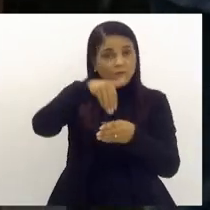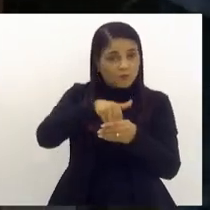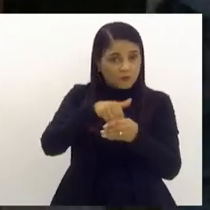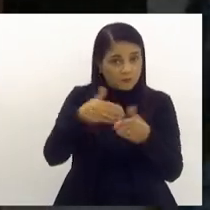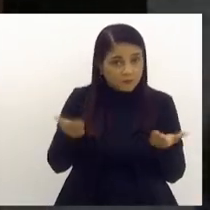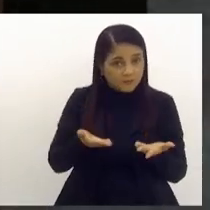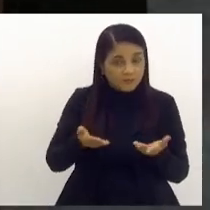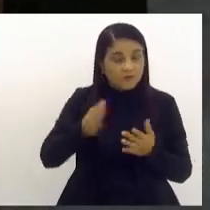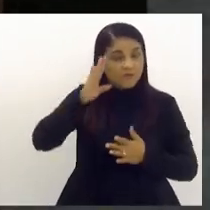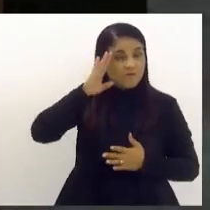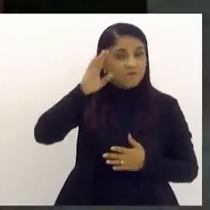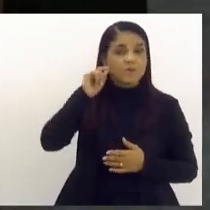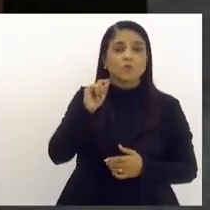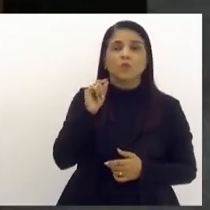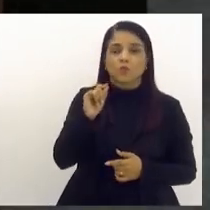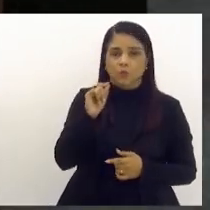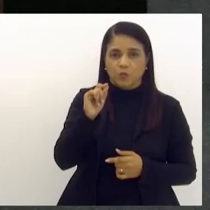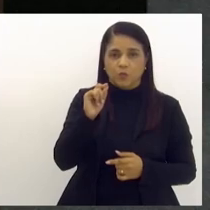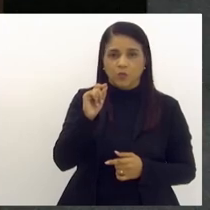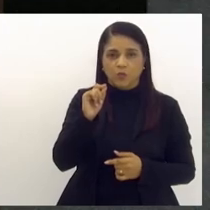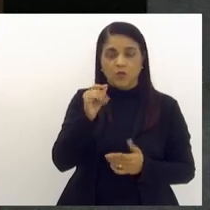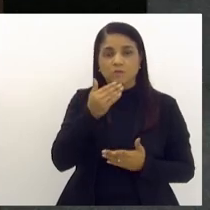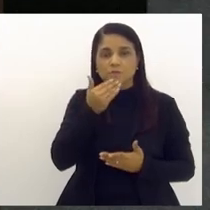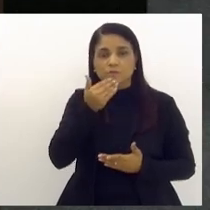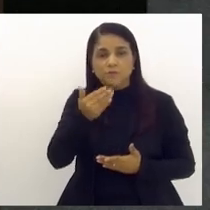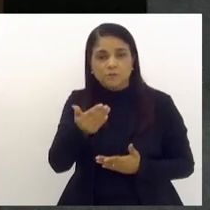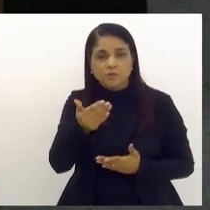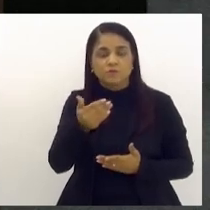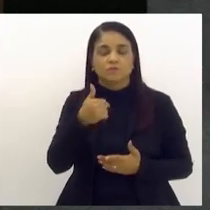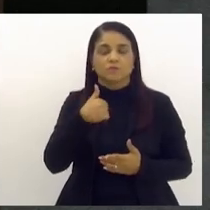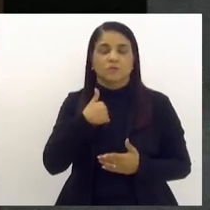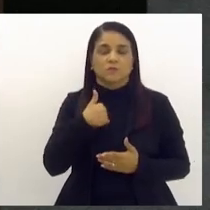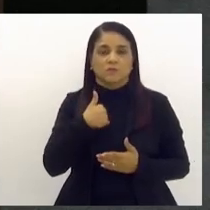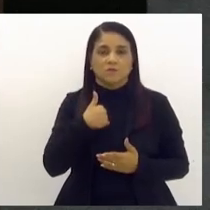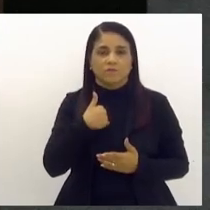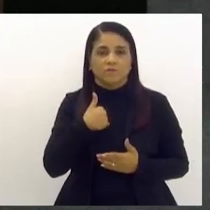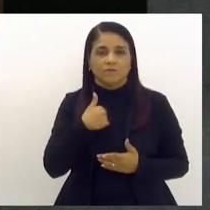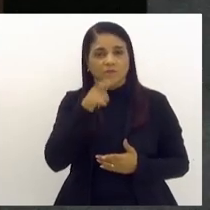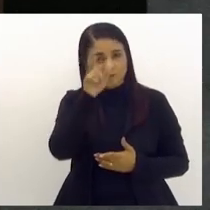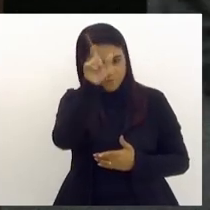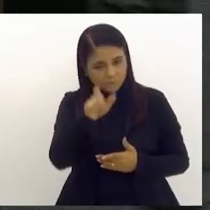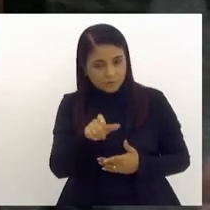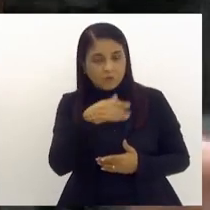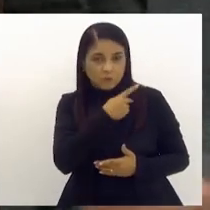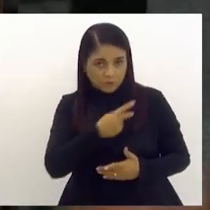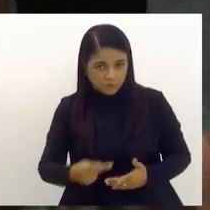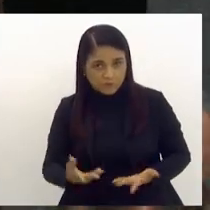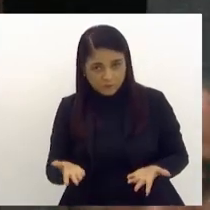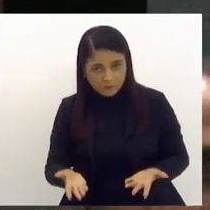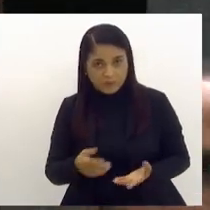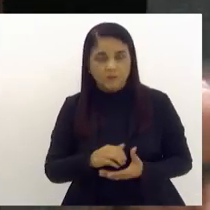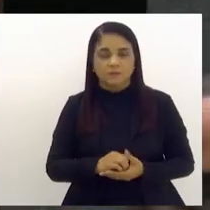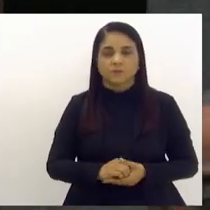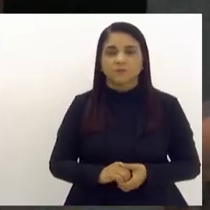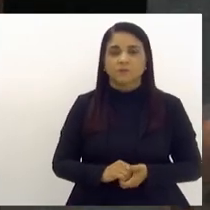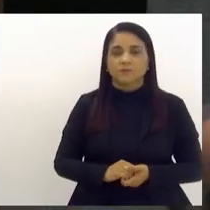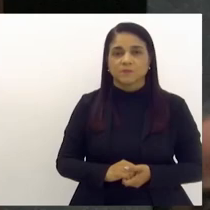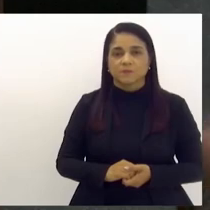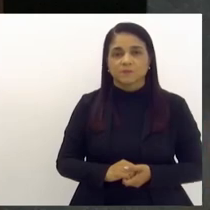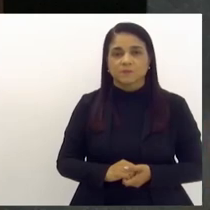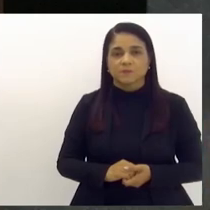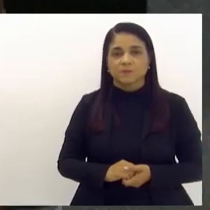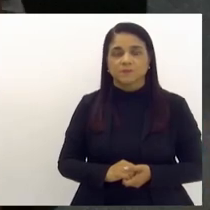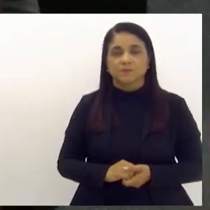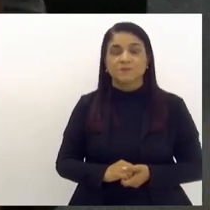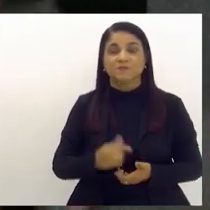É fundamental a solicitação que eu vou fazer para Vossa Excelência, e aí eu vou